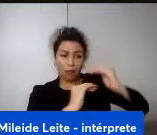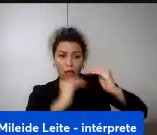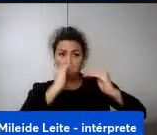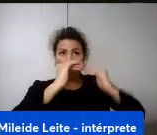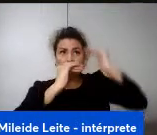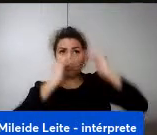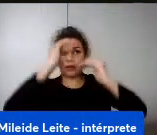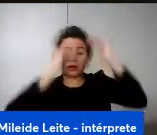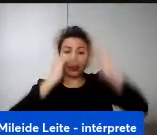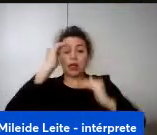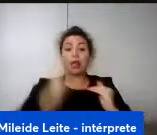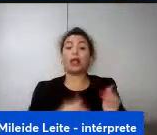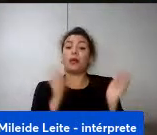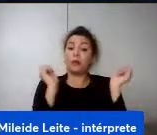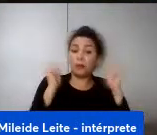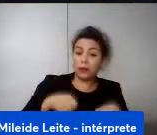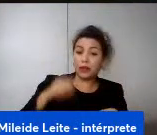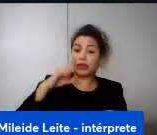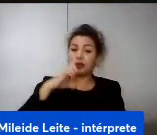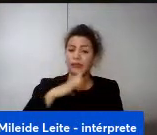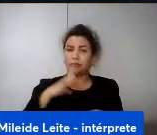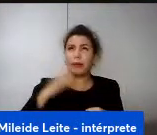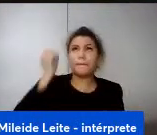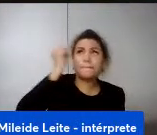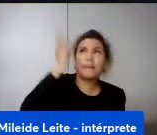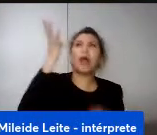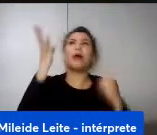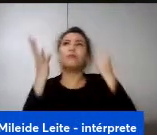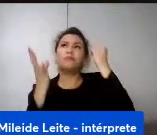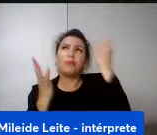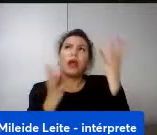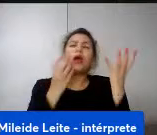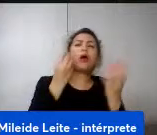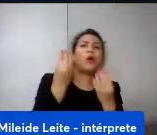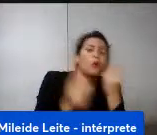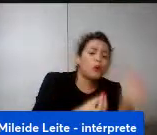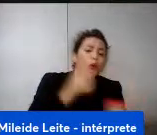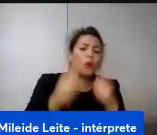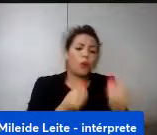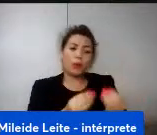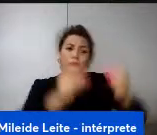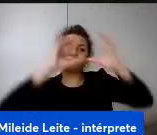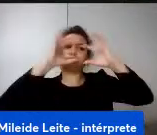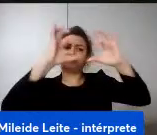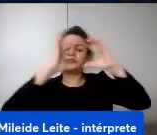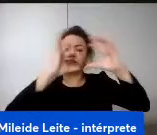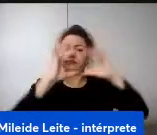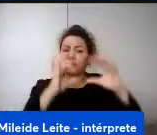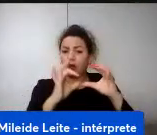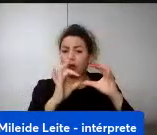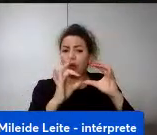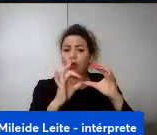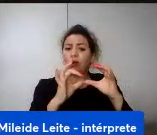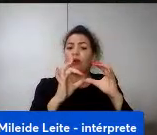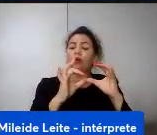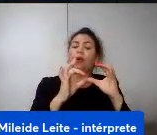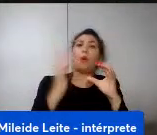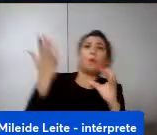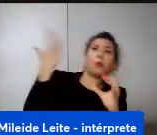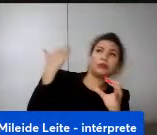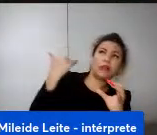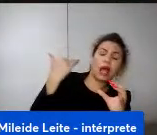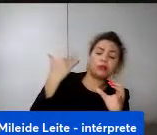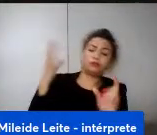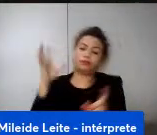A possibilidade de ter insights sobre como esse processamento é de algum modo, ou foi de algum modo